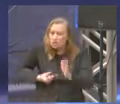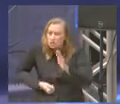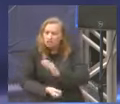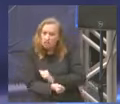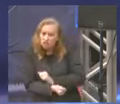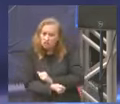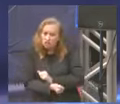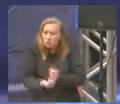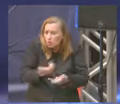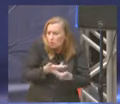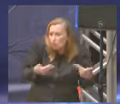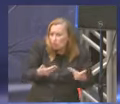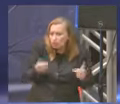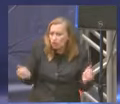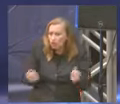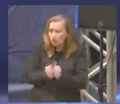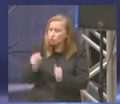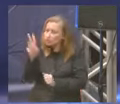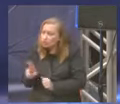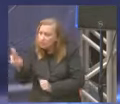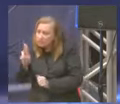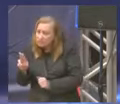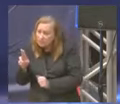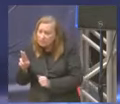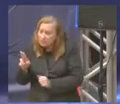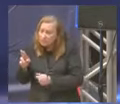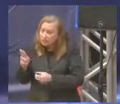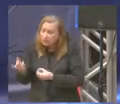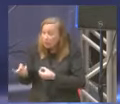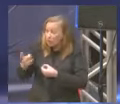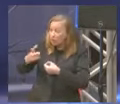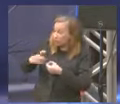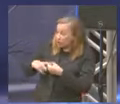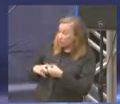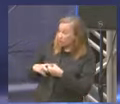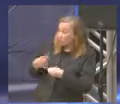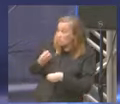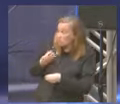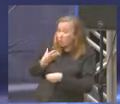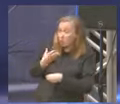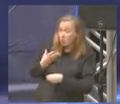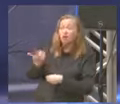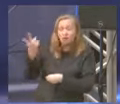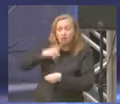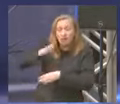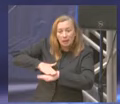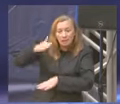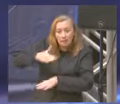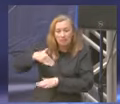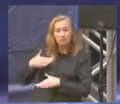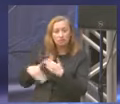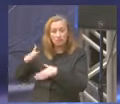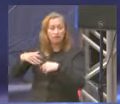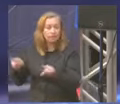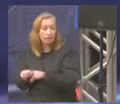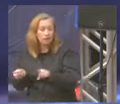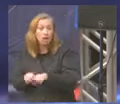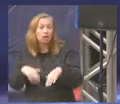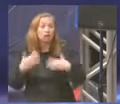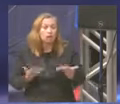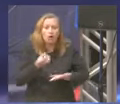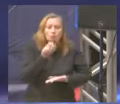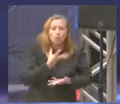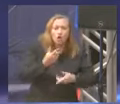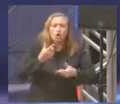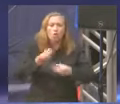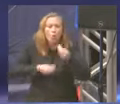alguma coisa junto com uma universidade, que isso vai me dar um retorno, etc., você consegue trazer muito mais para isso também. Então, como é que